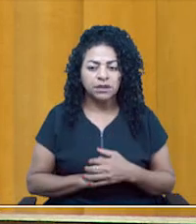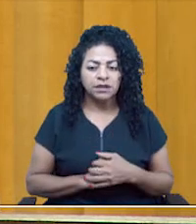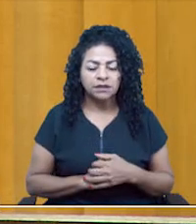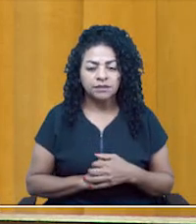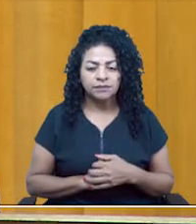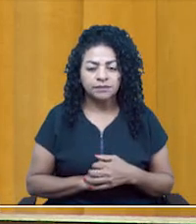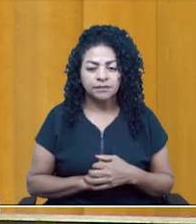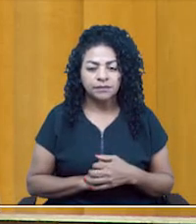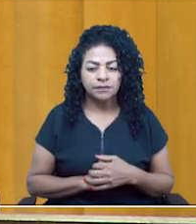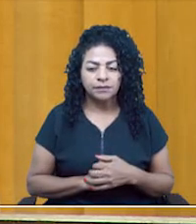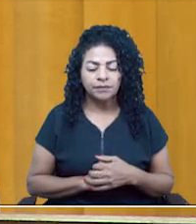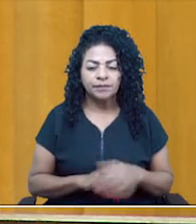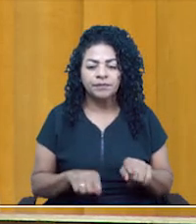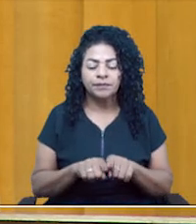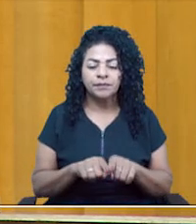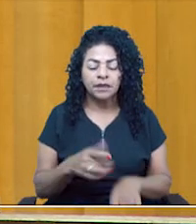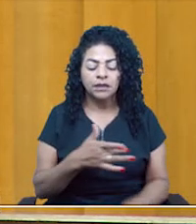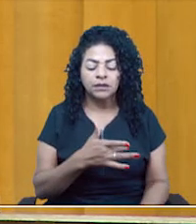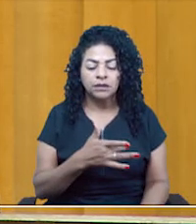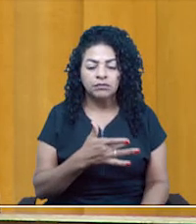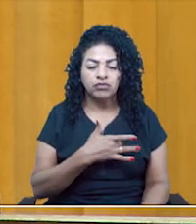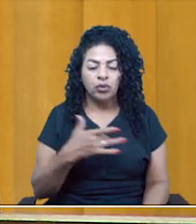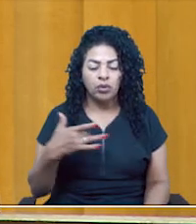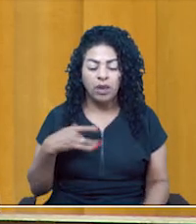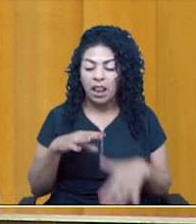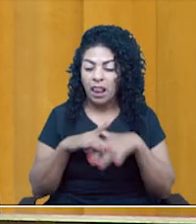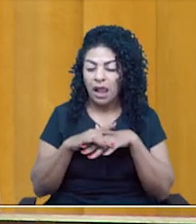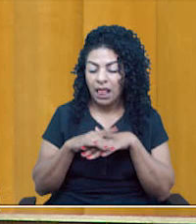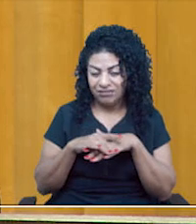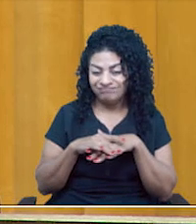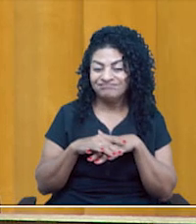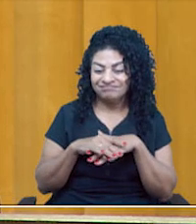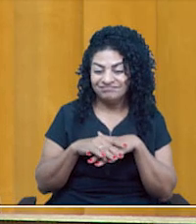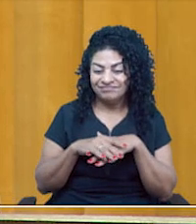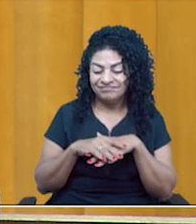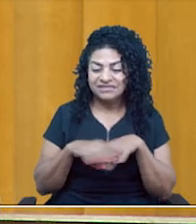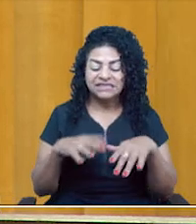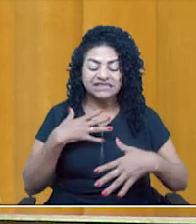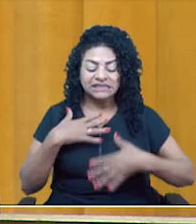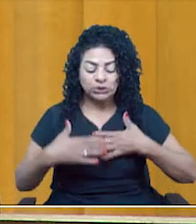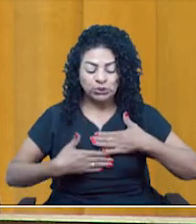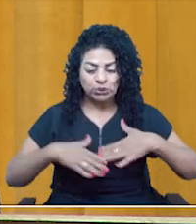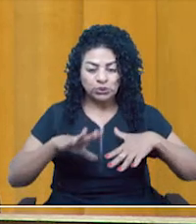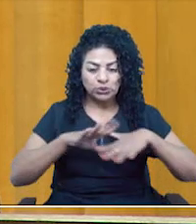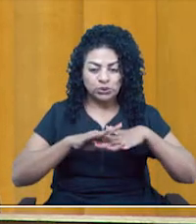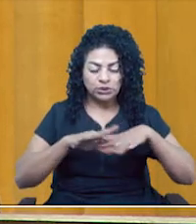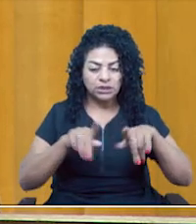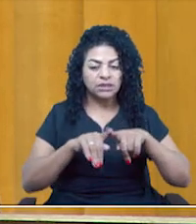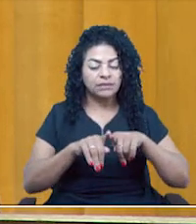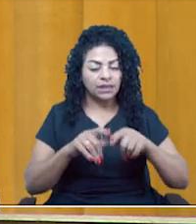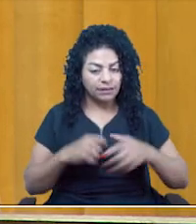desenho. Adoecimento crescente subnotificado. O adoecimento físico, claro, relevante,